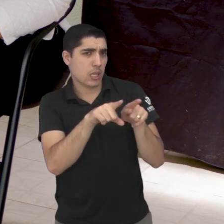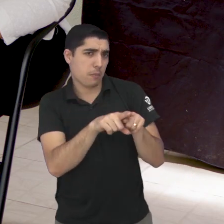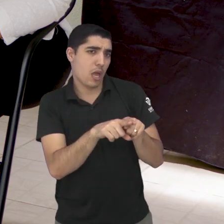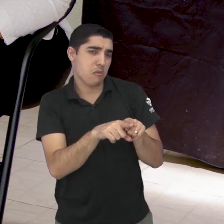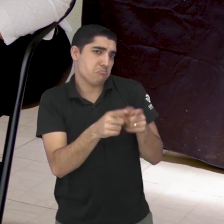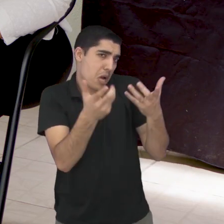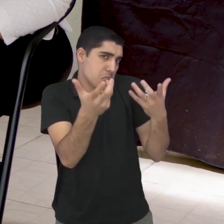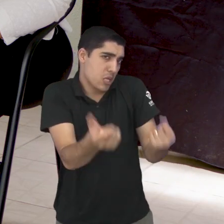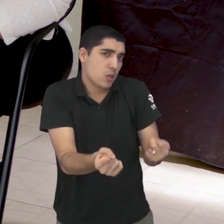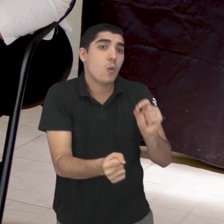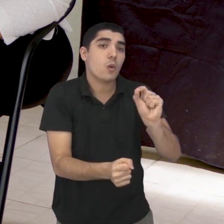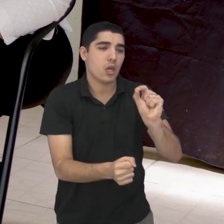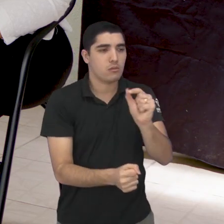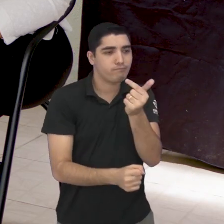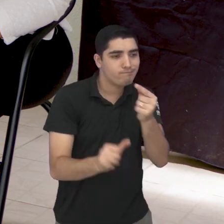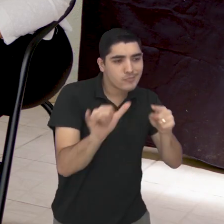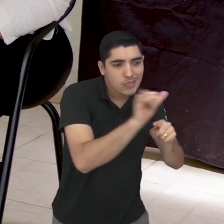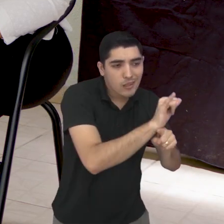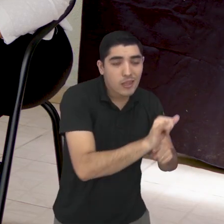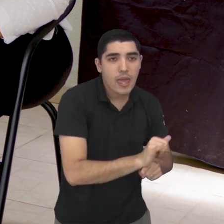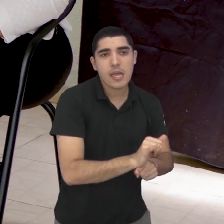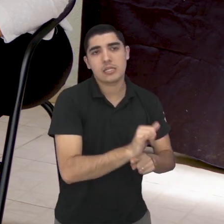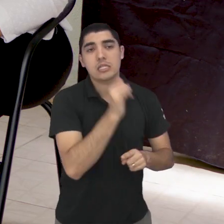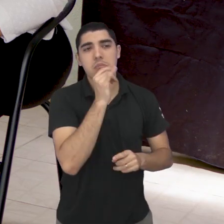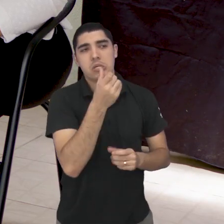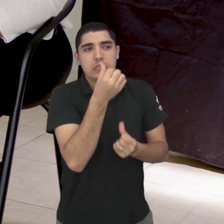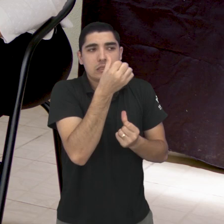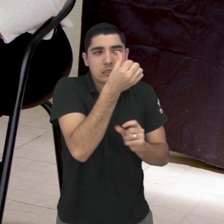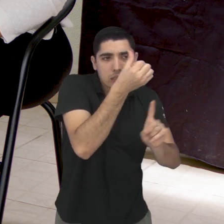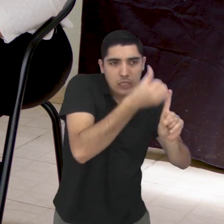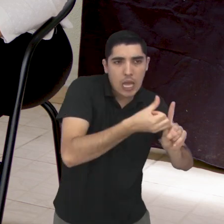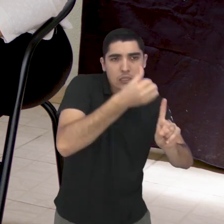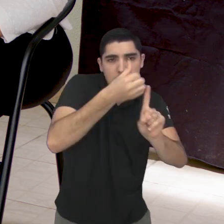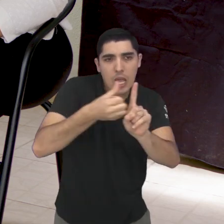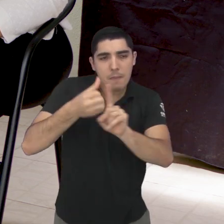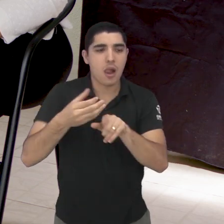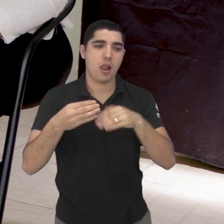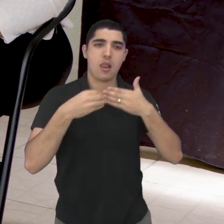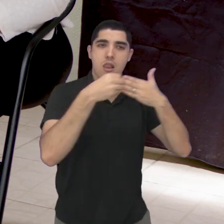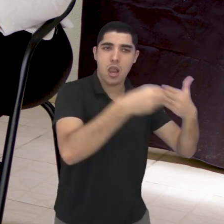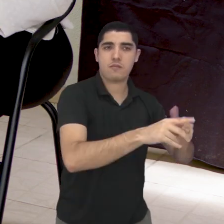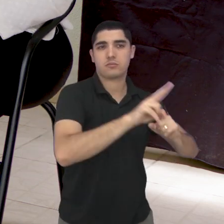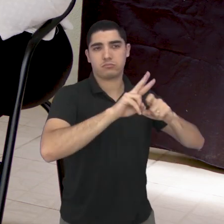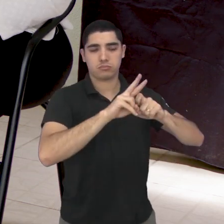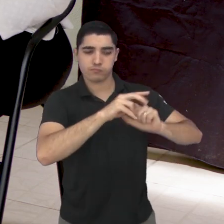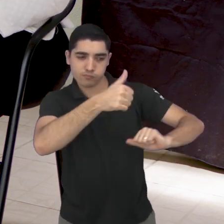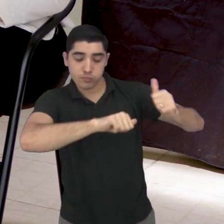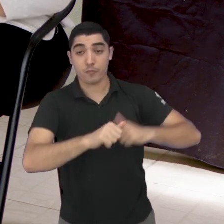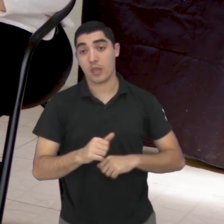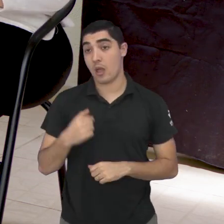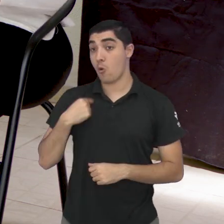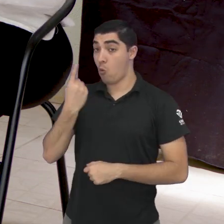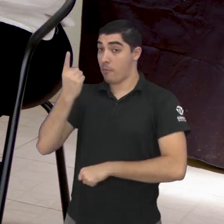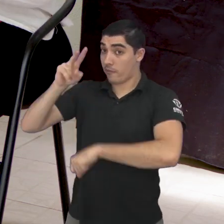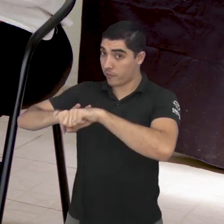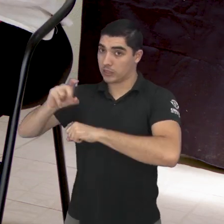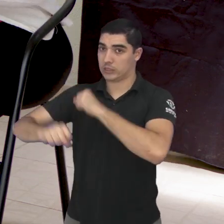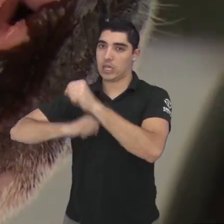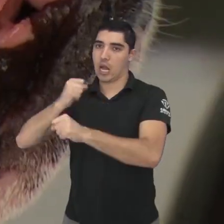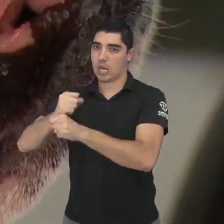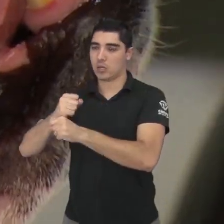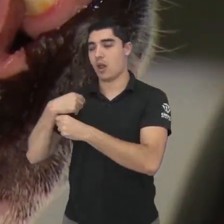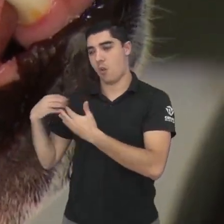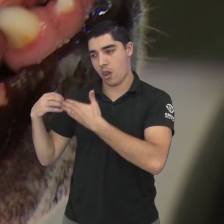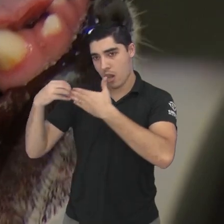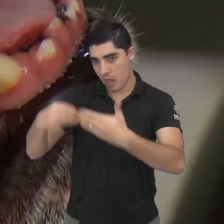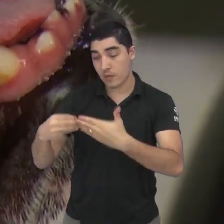medidas, você estava falando que anualmente ou de 6 em 6 meses, não sei, você leva para o veterinário para fazer um procedimento também, não é? Isso, anualmente, mas é devido a um problema que